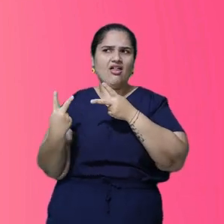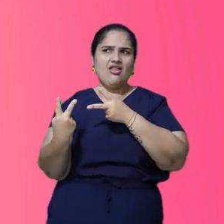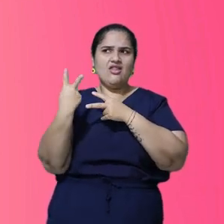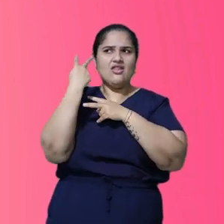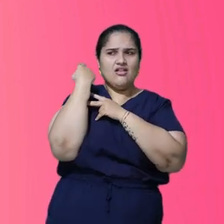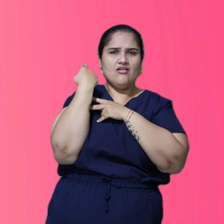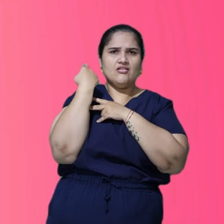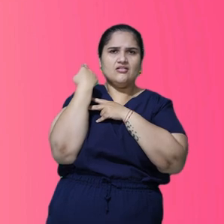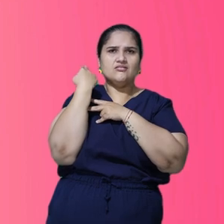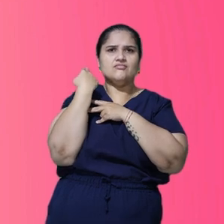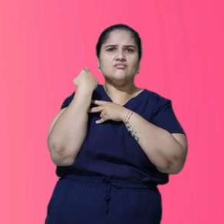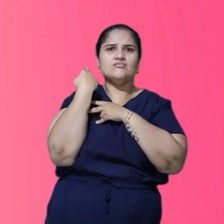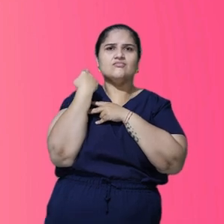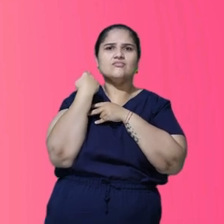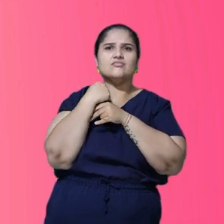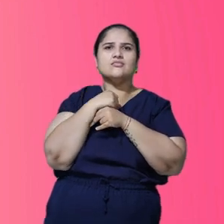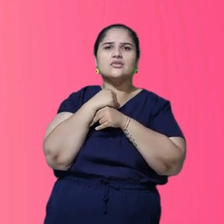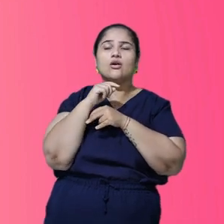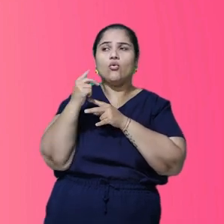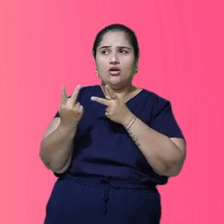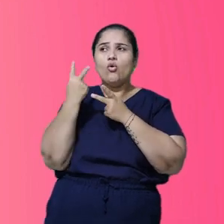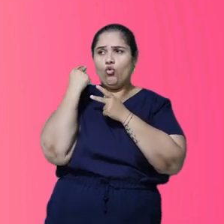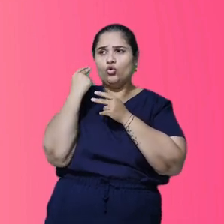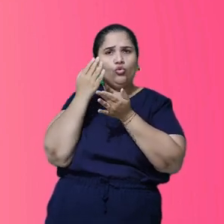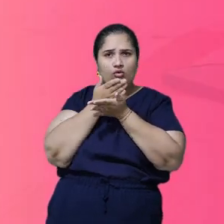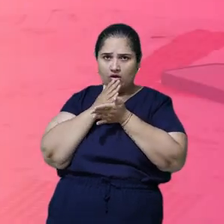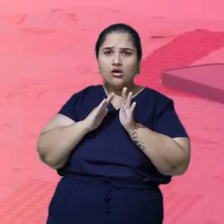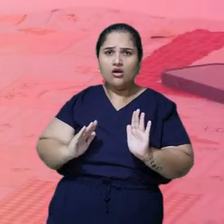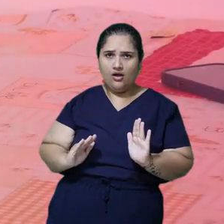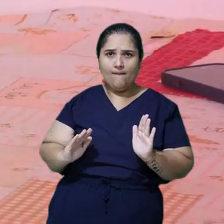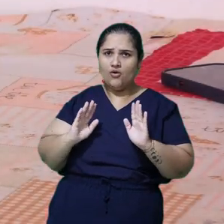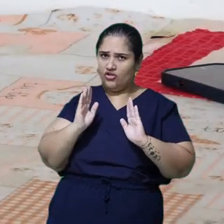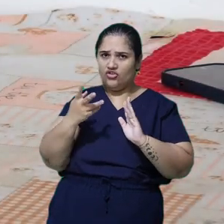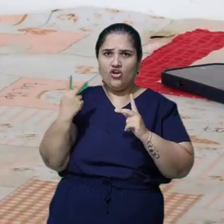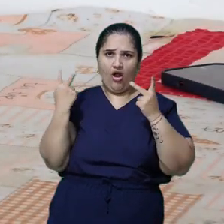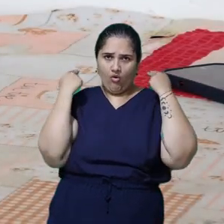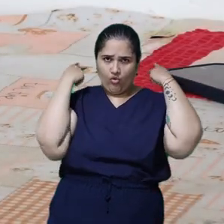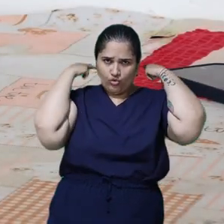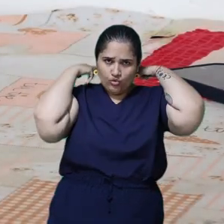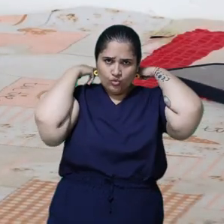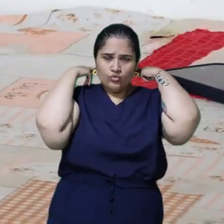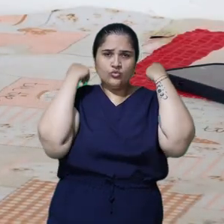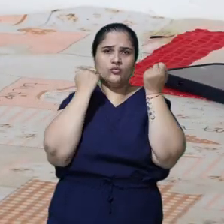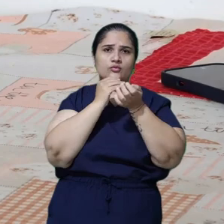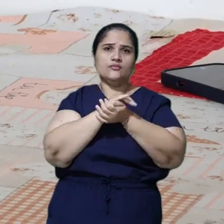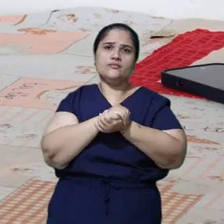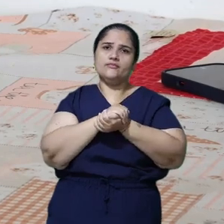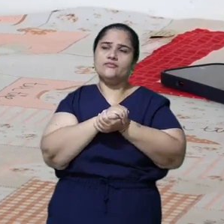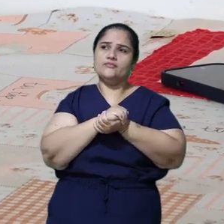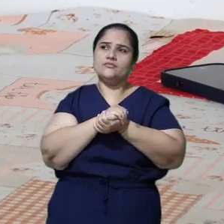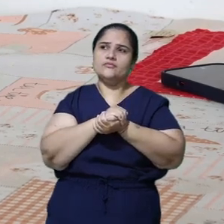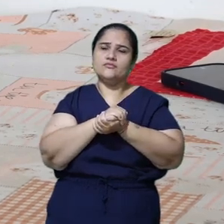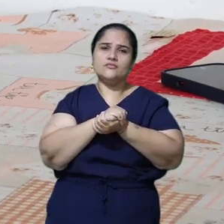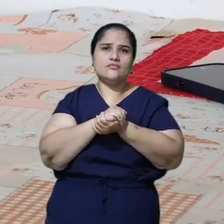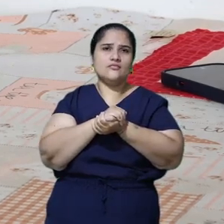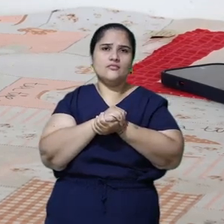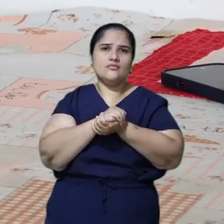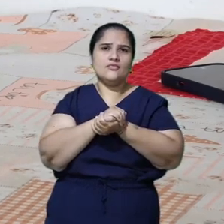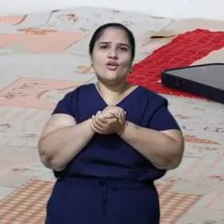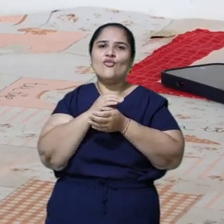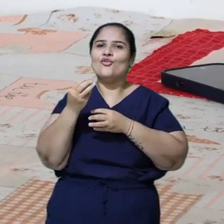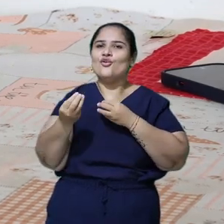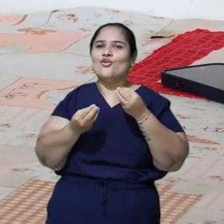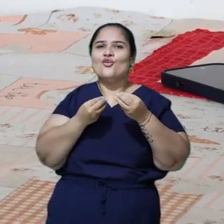que encerrou, que ela já tinha cortado todo o cabelo aqui, foi literalmente um renascimento.